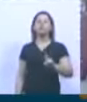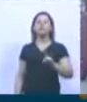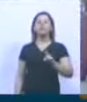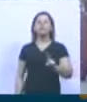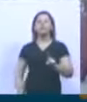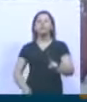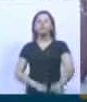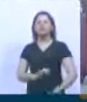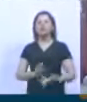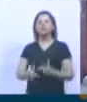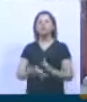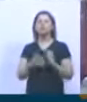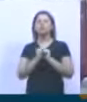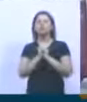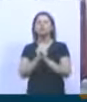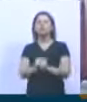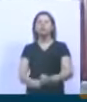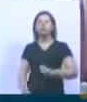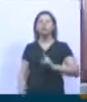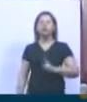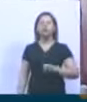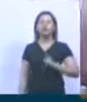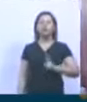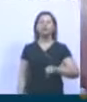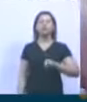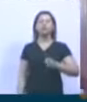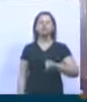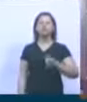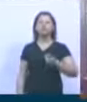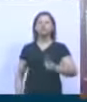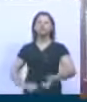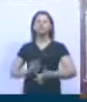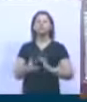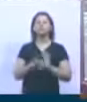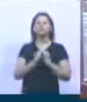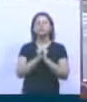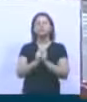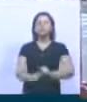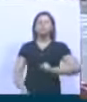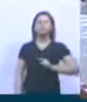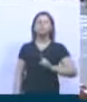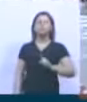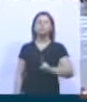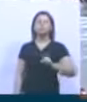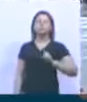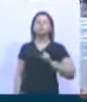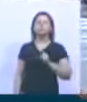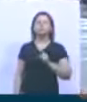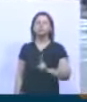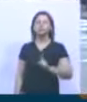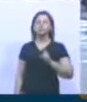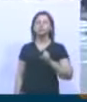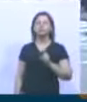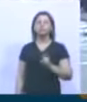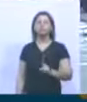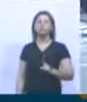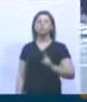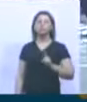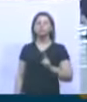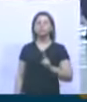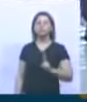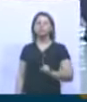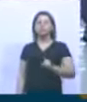teu coração. Proclame para o teu coração essa declaração de amor de Jesus. E